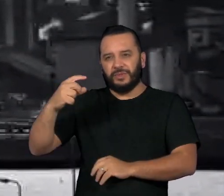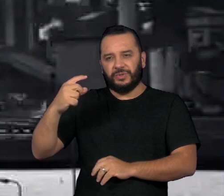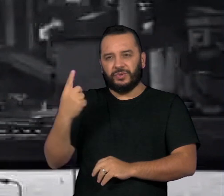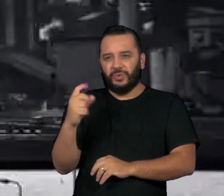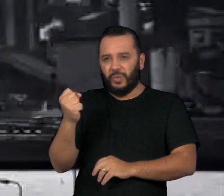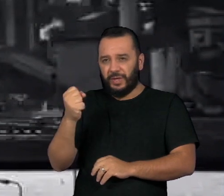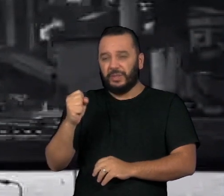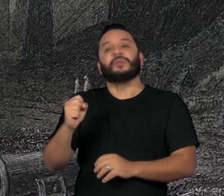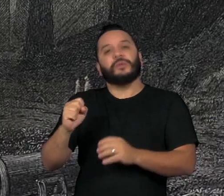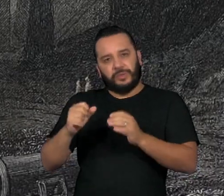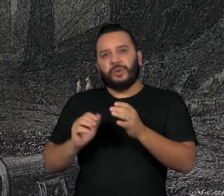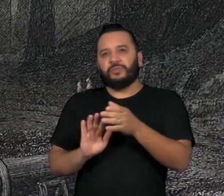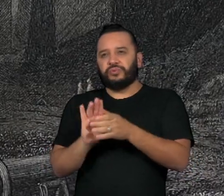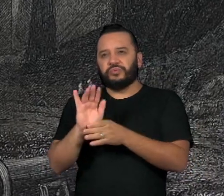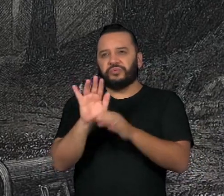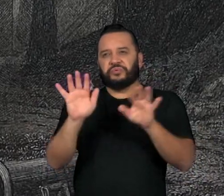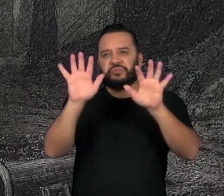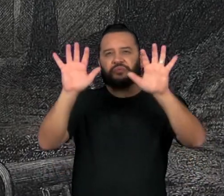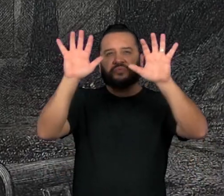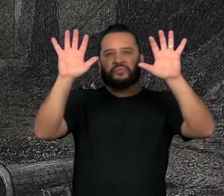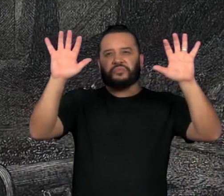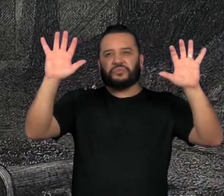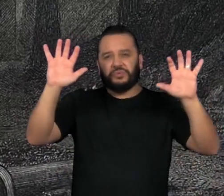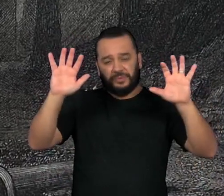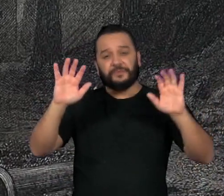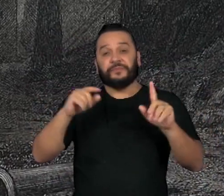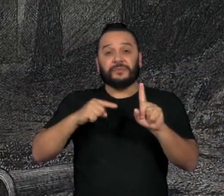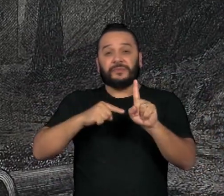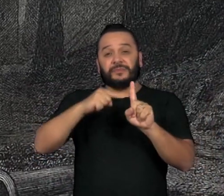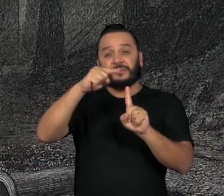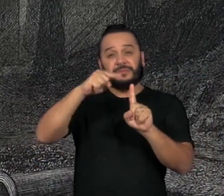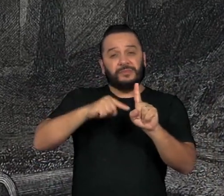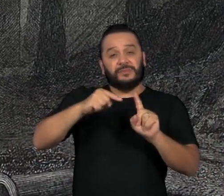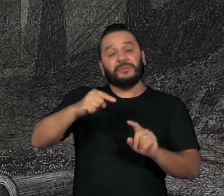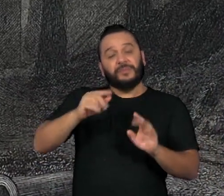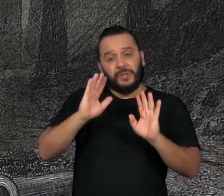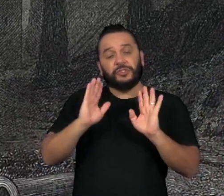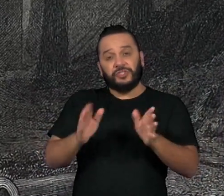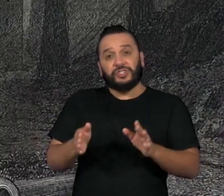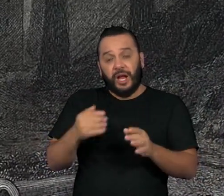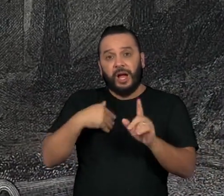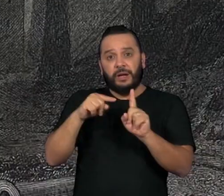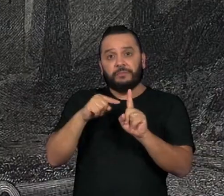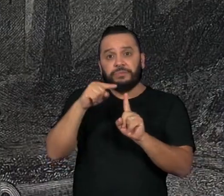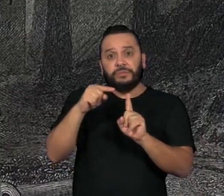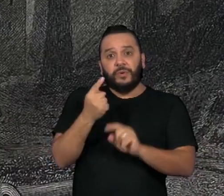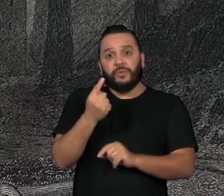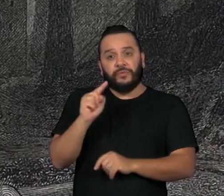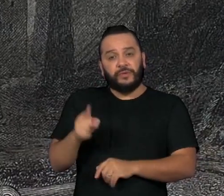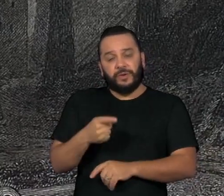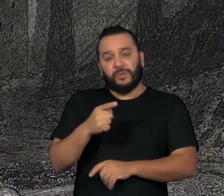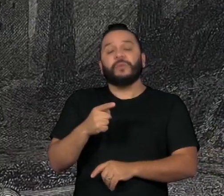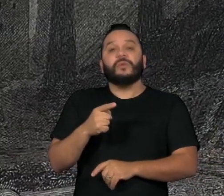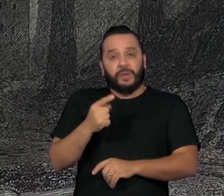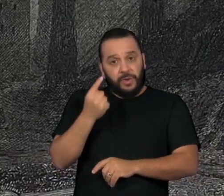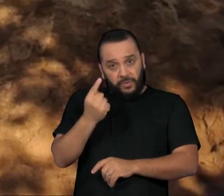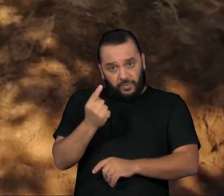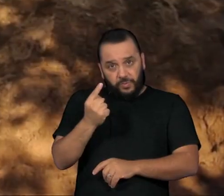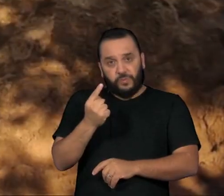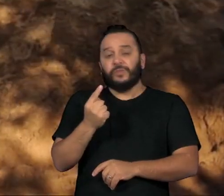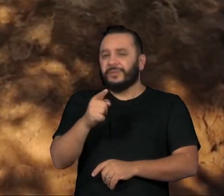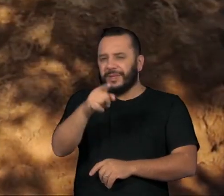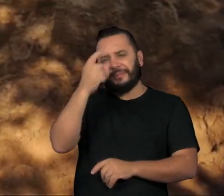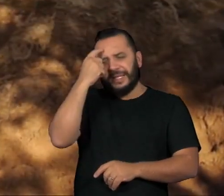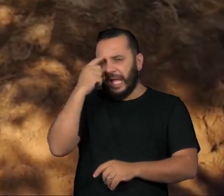acumular na atmosfera. A temperatura média no planeta já subiu 1,1 graus Celsius. Pode até